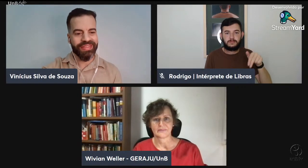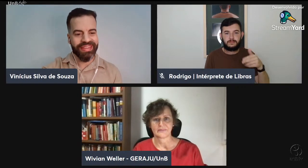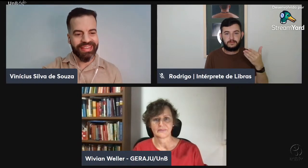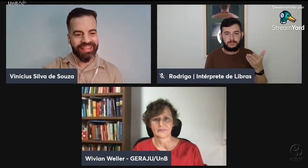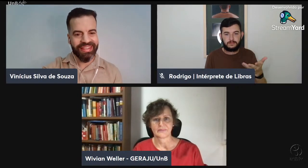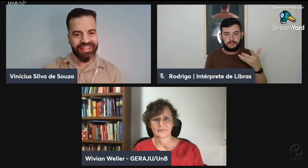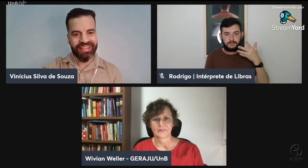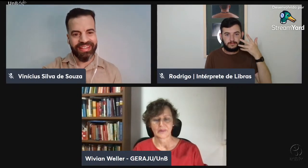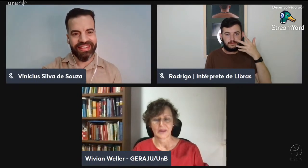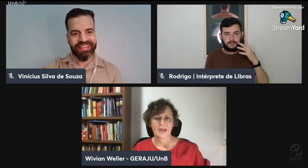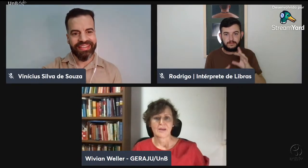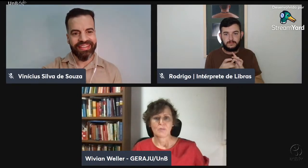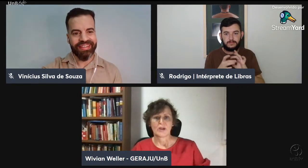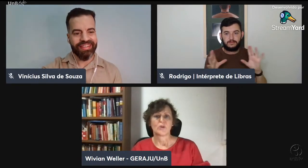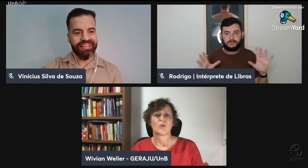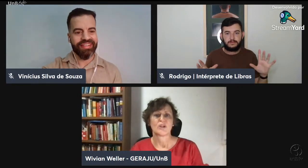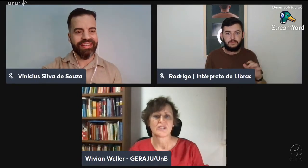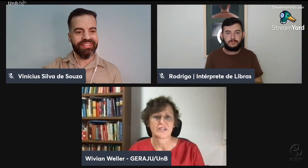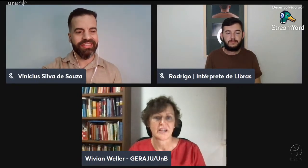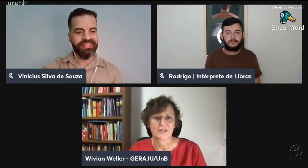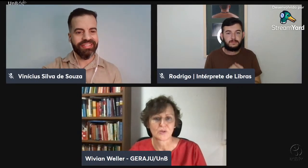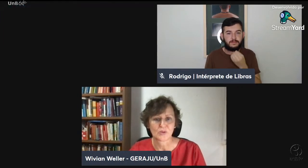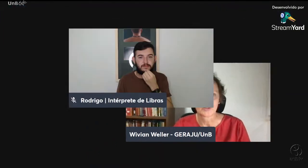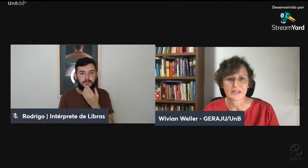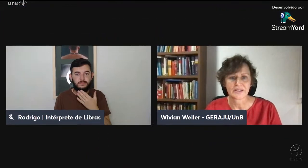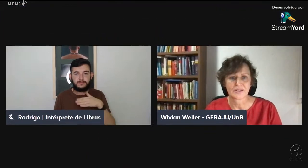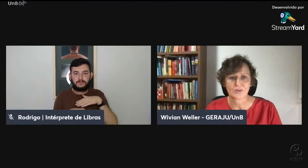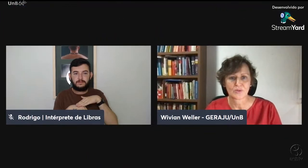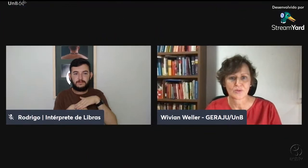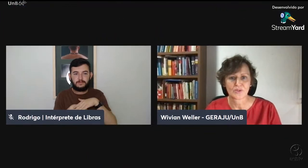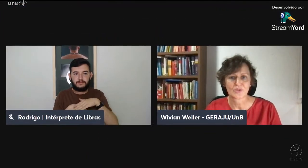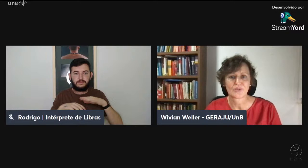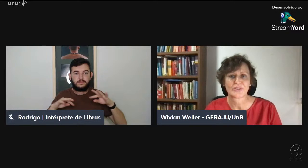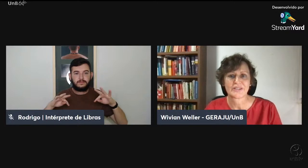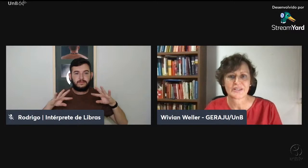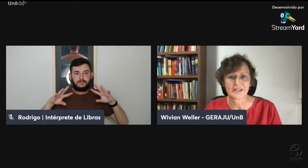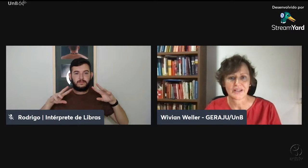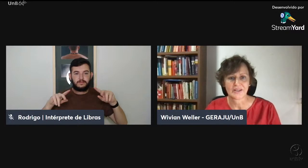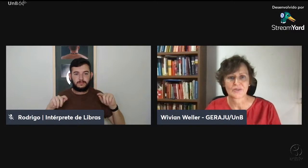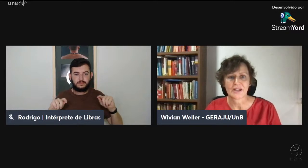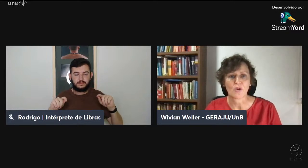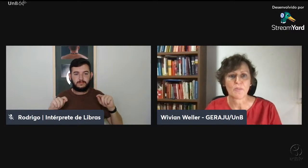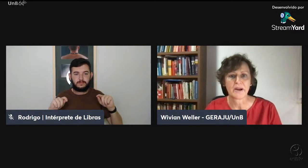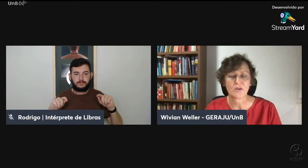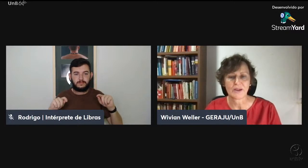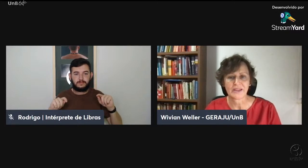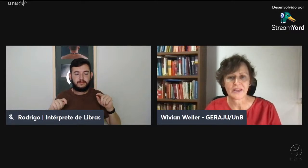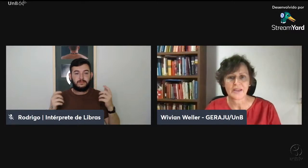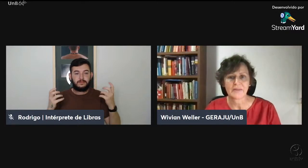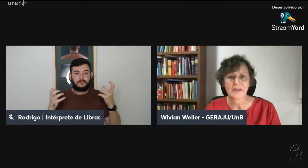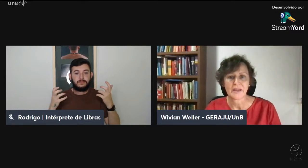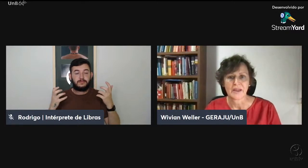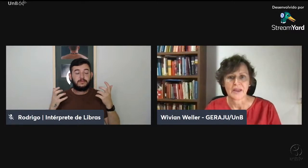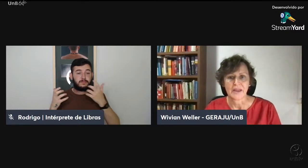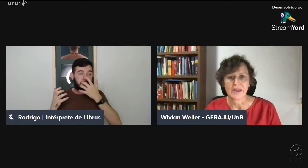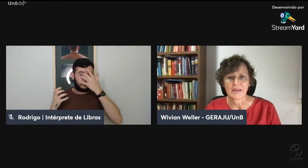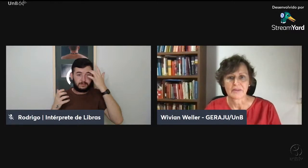sua. Boa noite a todas, todos, todes que nos acompanham